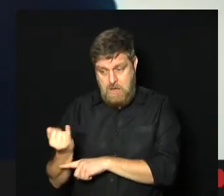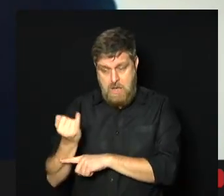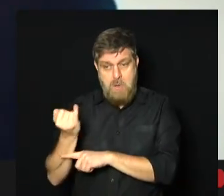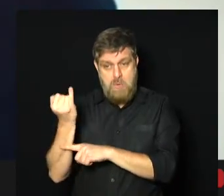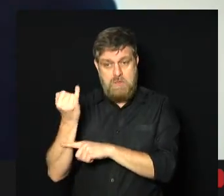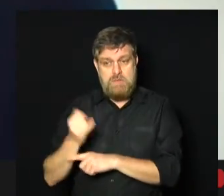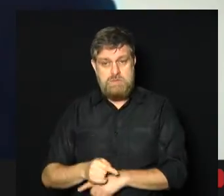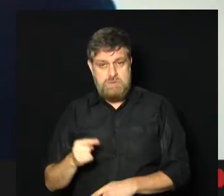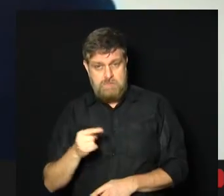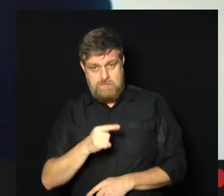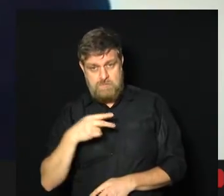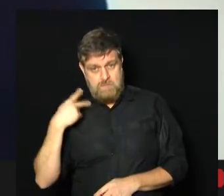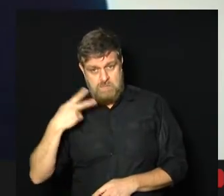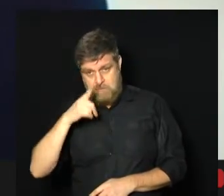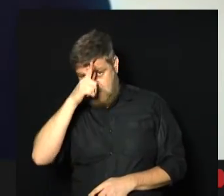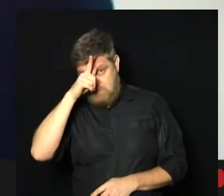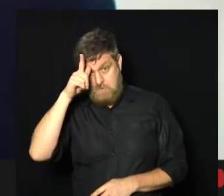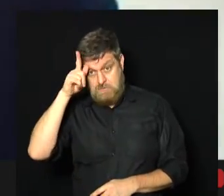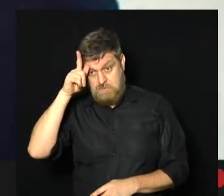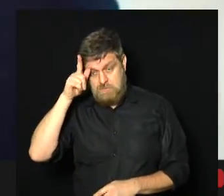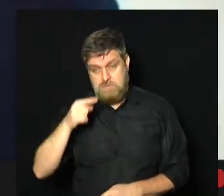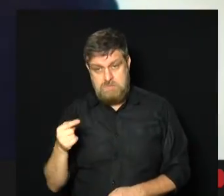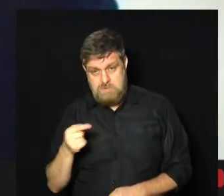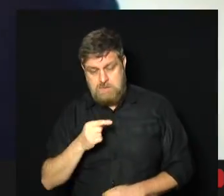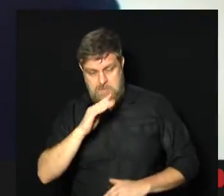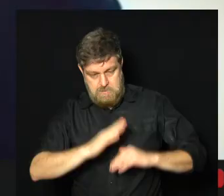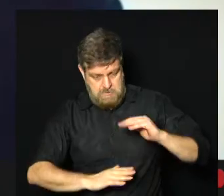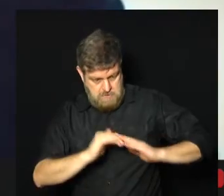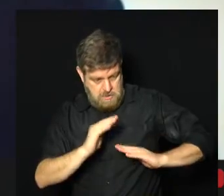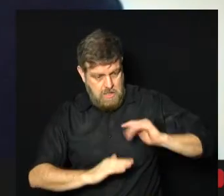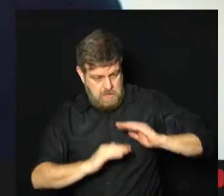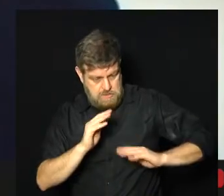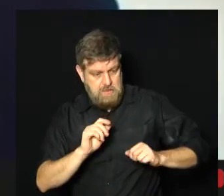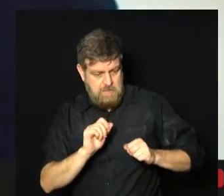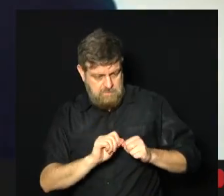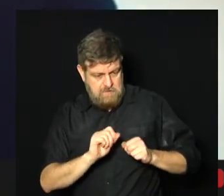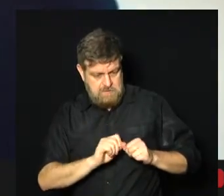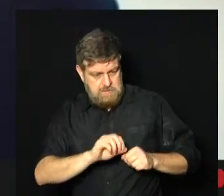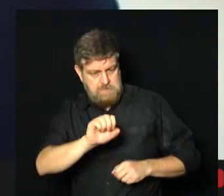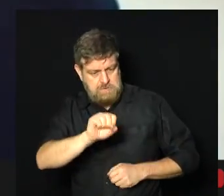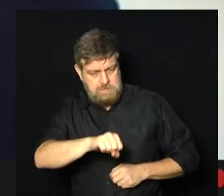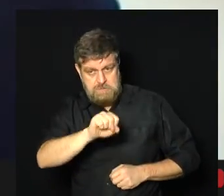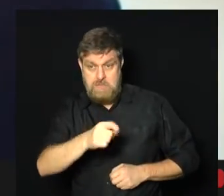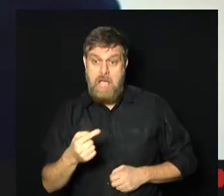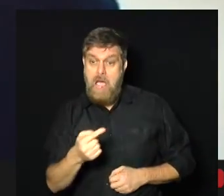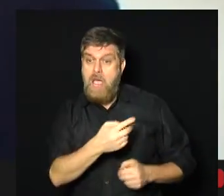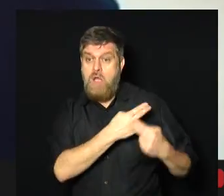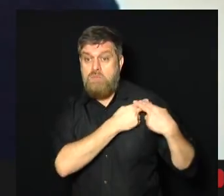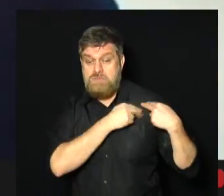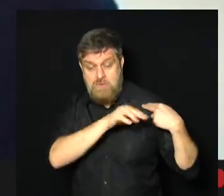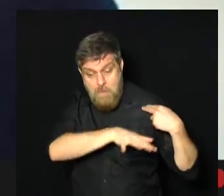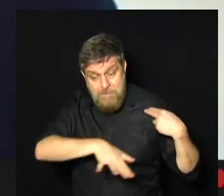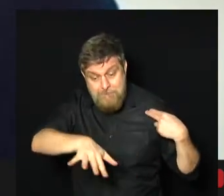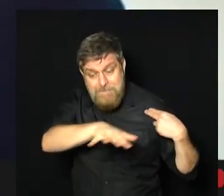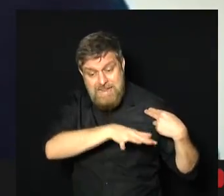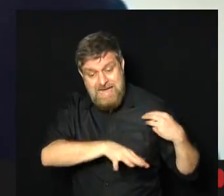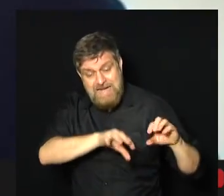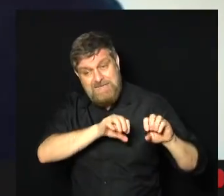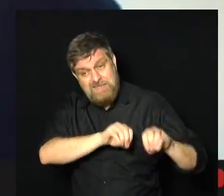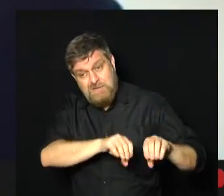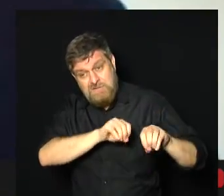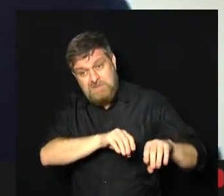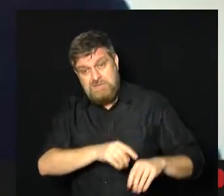o vereador Gustavo, né, tomar a iniciativa, né, de fazer isso como presidente da Comissão de Educação. Se achar